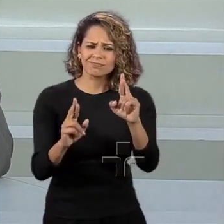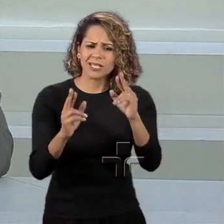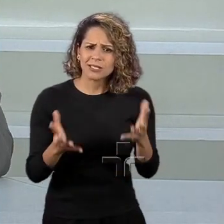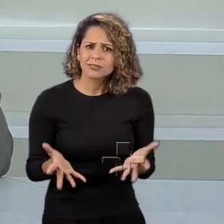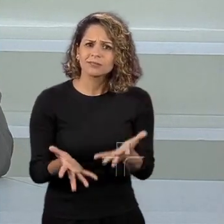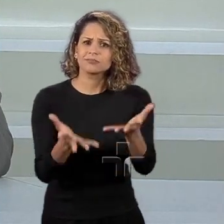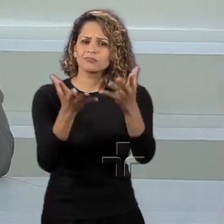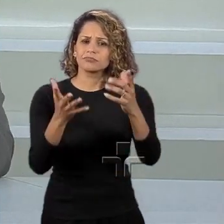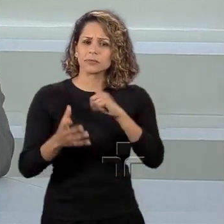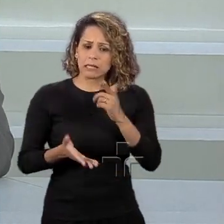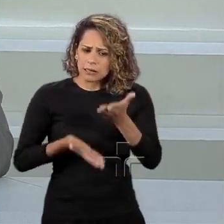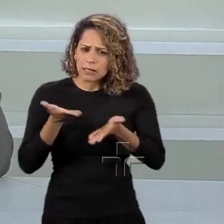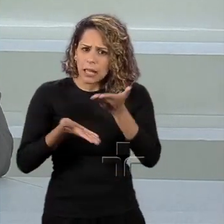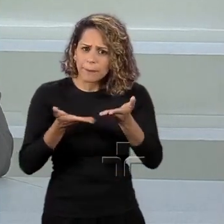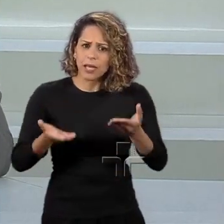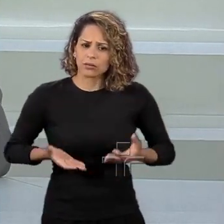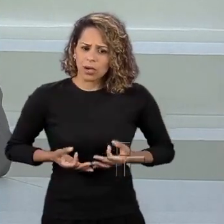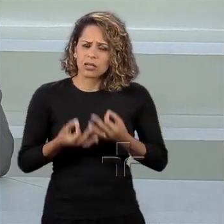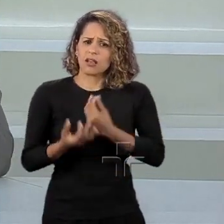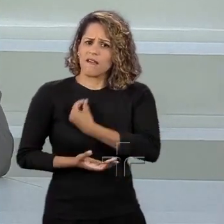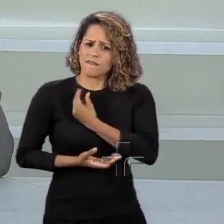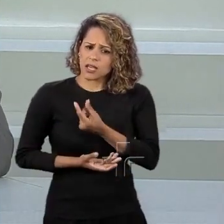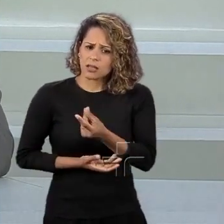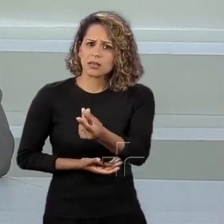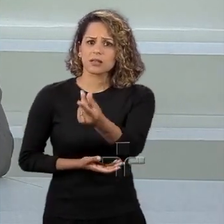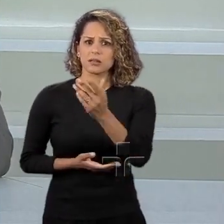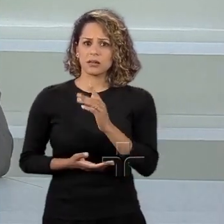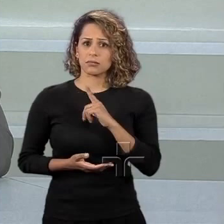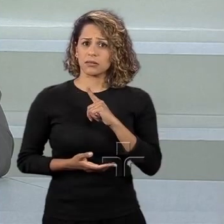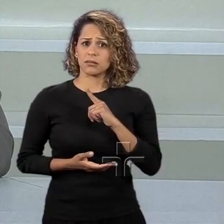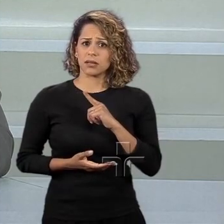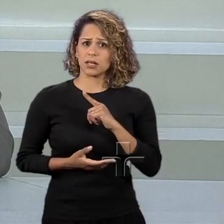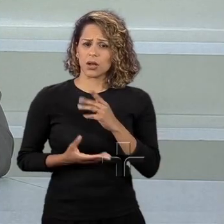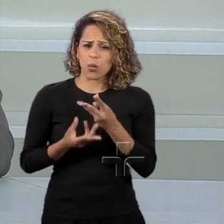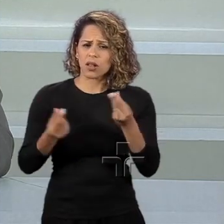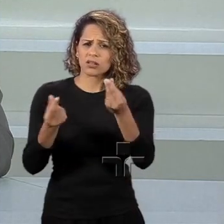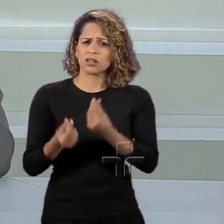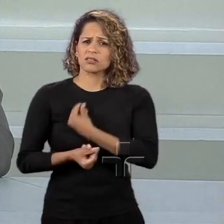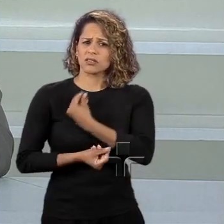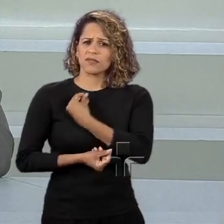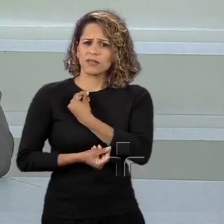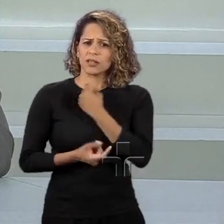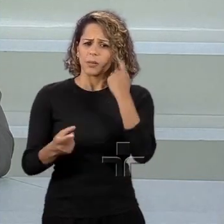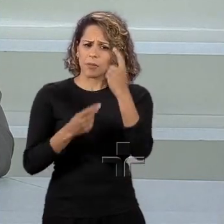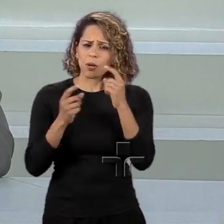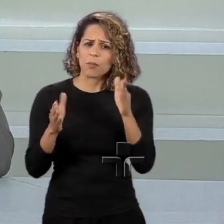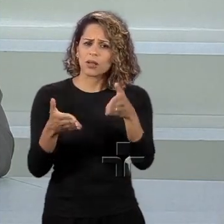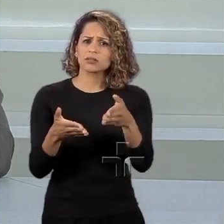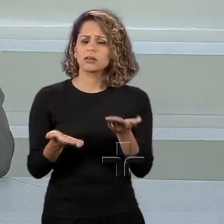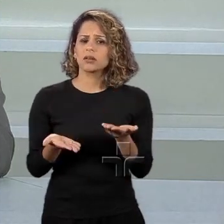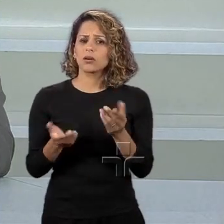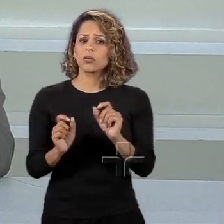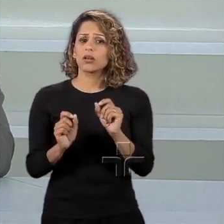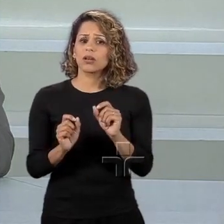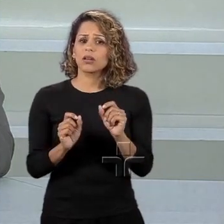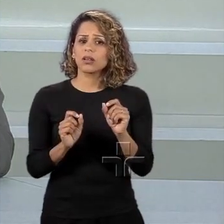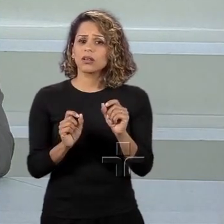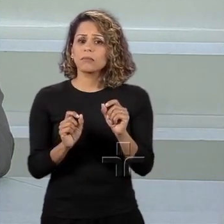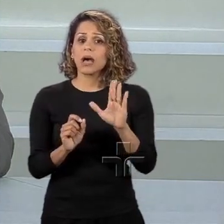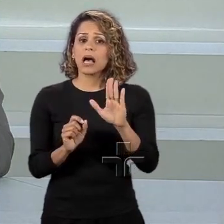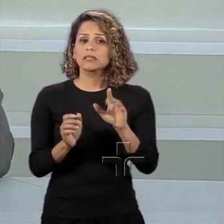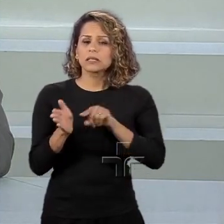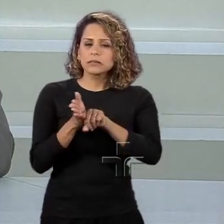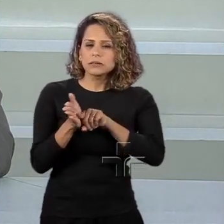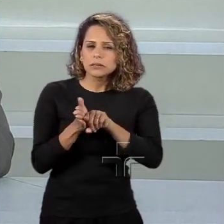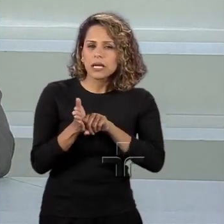prolongue a vida, que lhe prolongue a doença, a qualidade de vida, preocupado com isso. O que a ciência faz? Estamos aí diante de um médico,